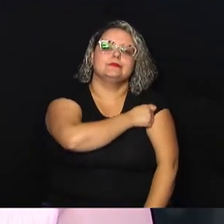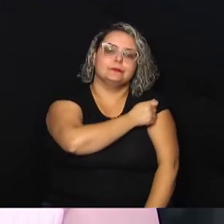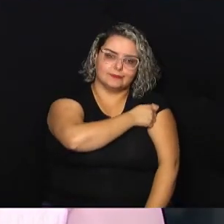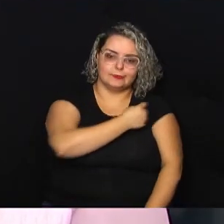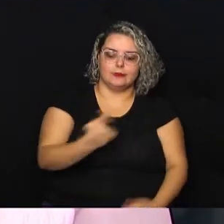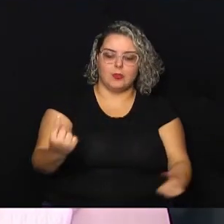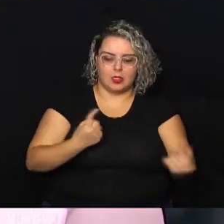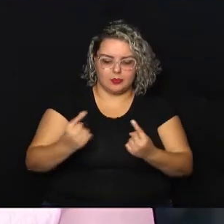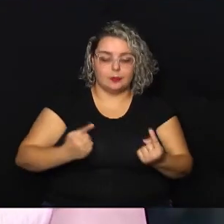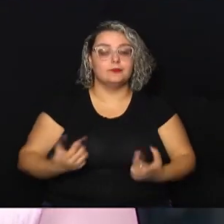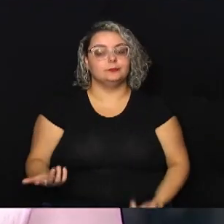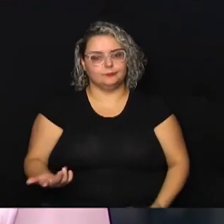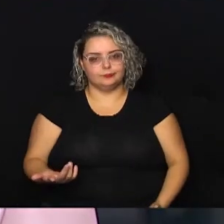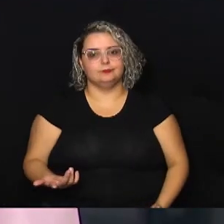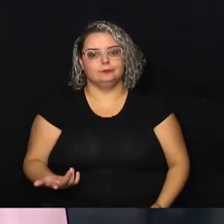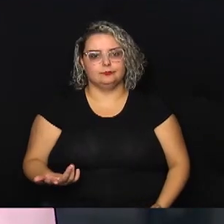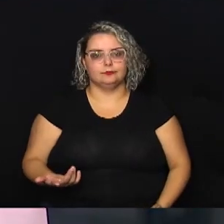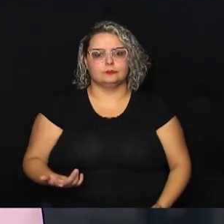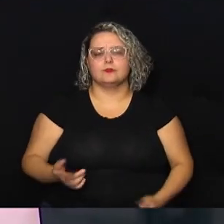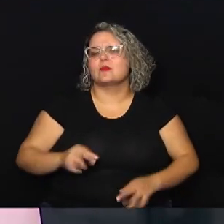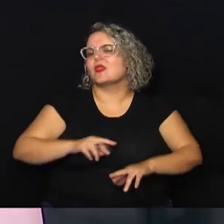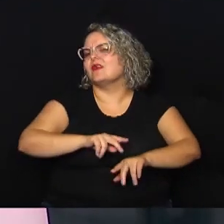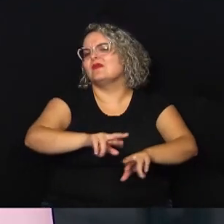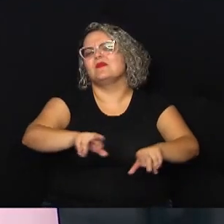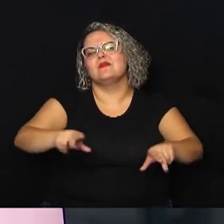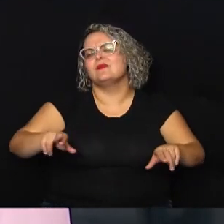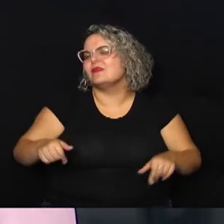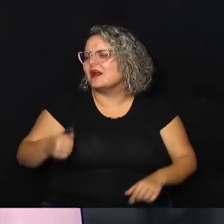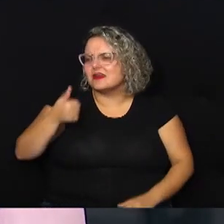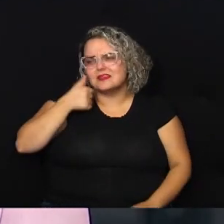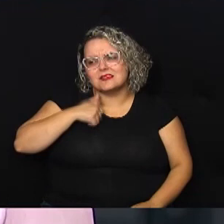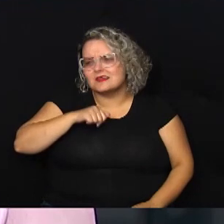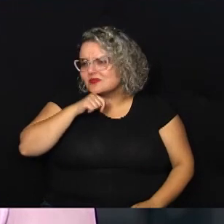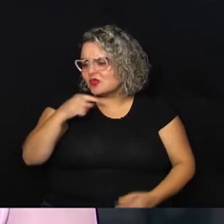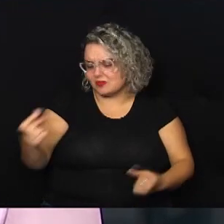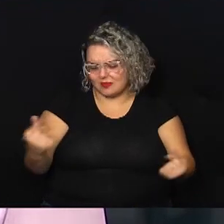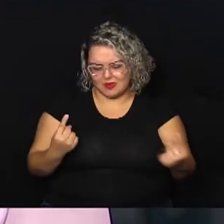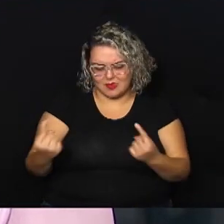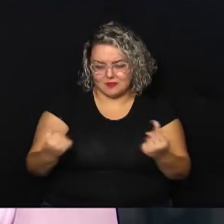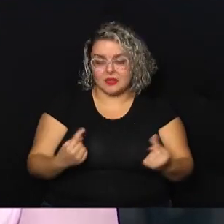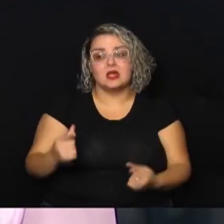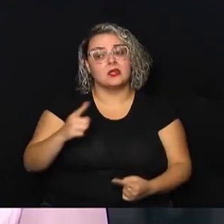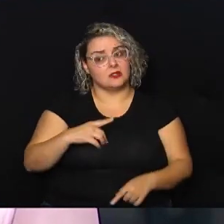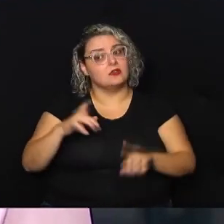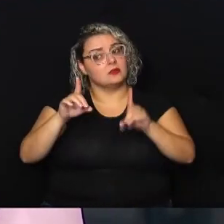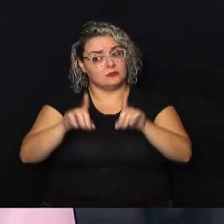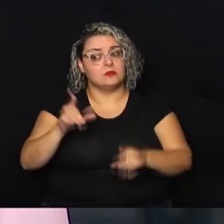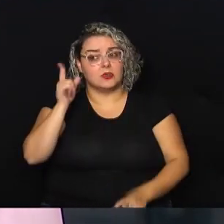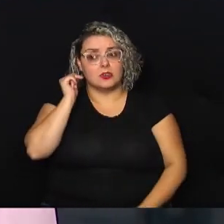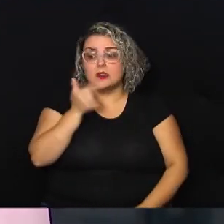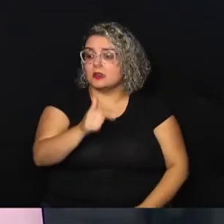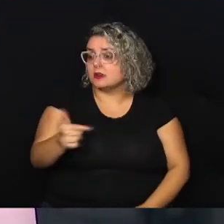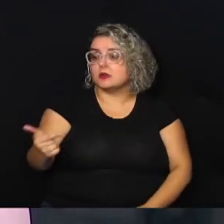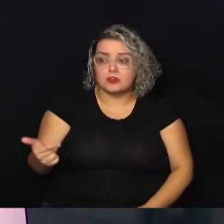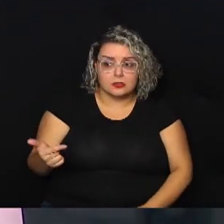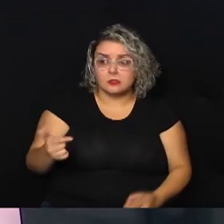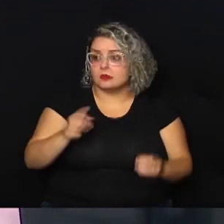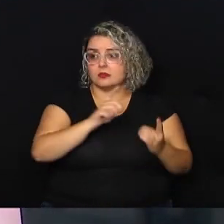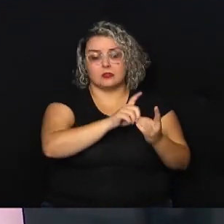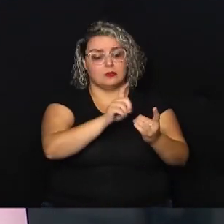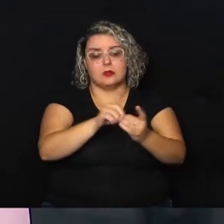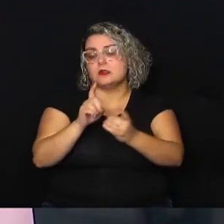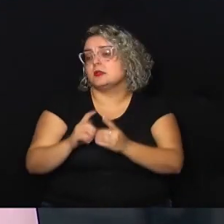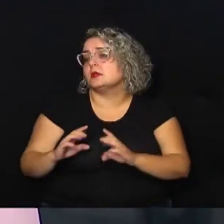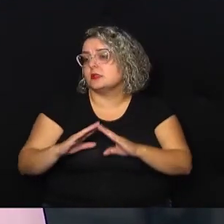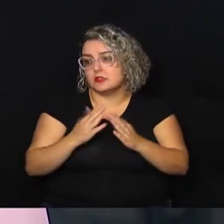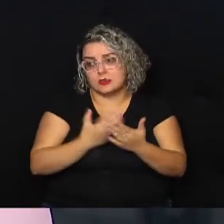fomos procurados por várias mães que dizem que os filhos têm deficiência auditiva e não estão sendo atendidos nas